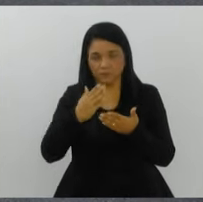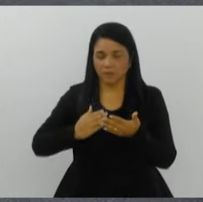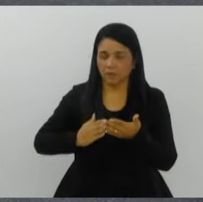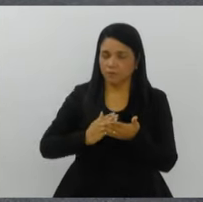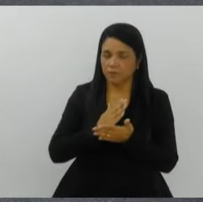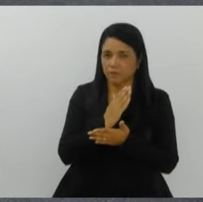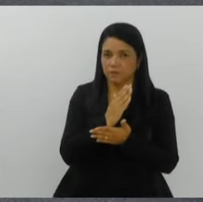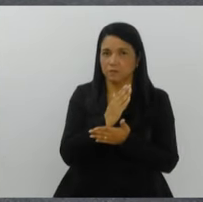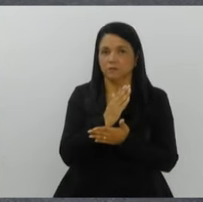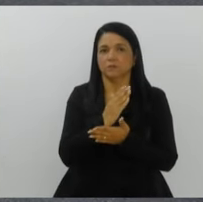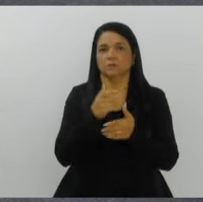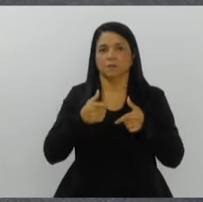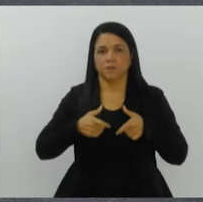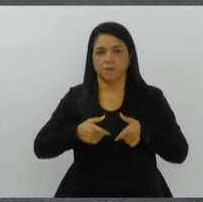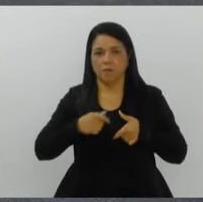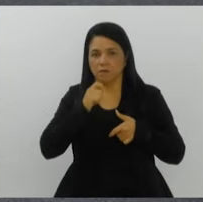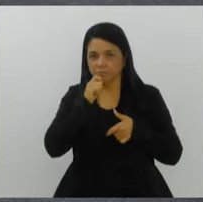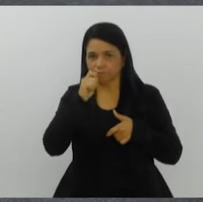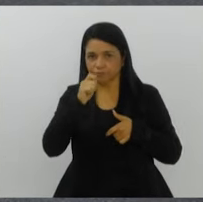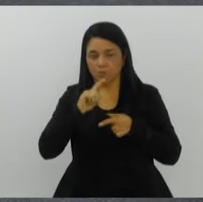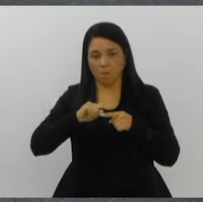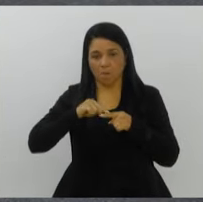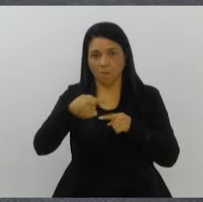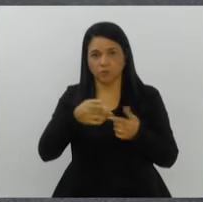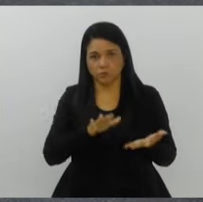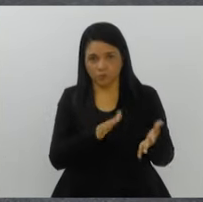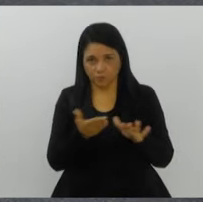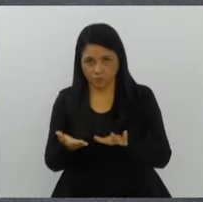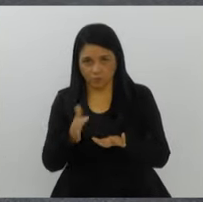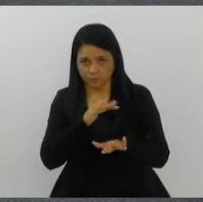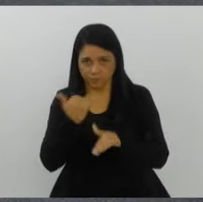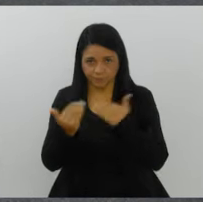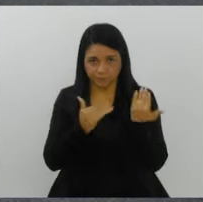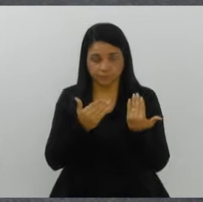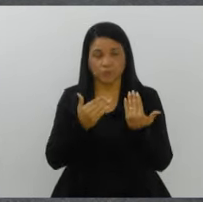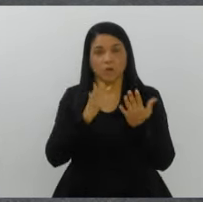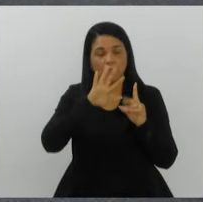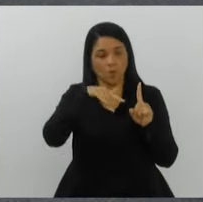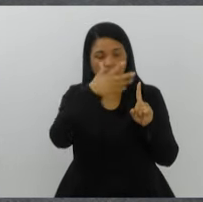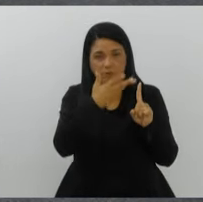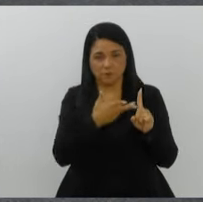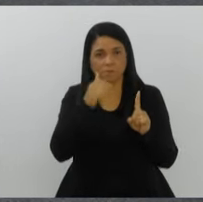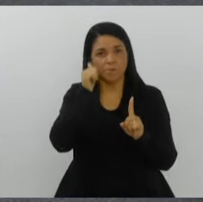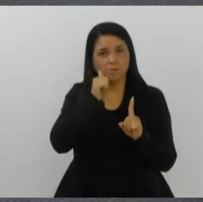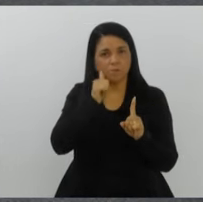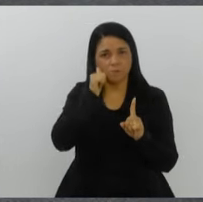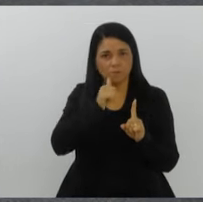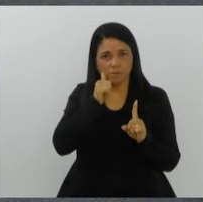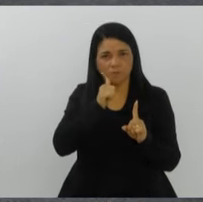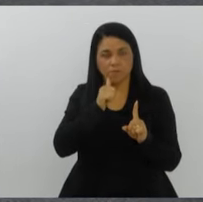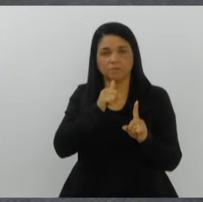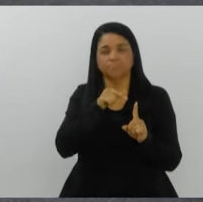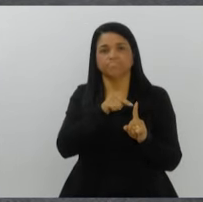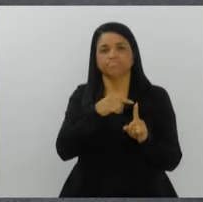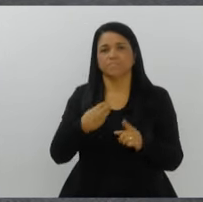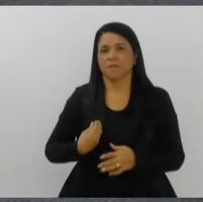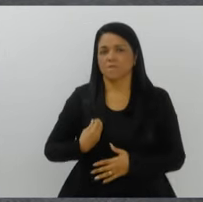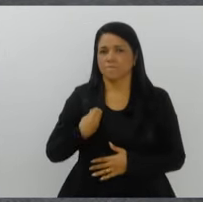aprovação dessa medalha pós-mortem, a gente faz uma justa homenagem a uma mulher que tem uma